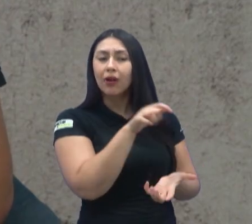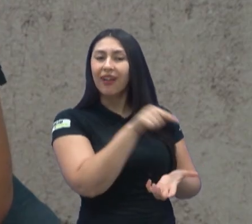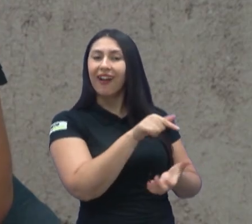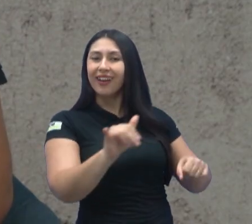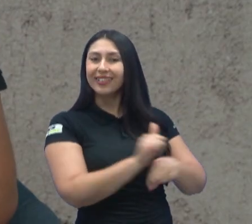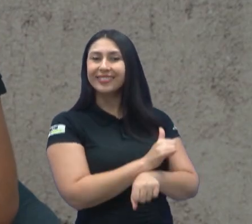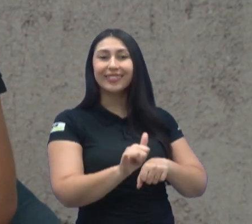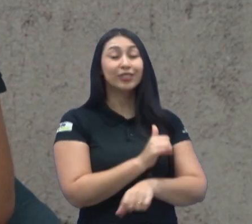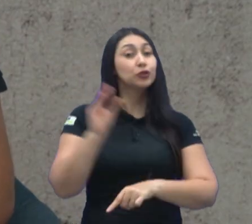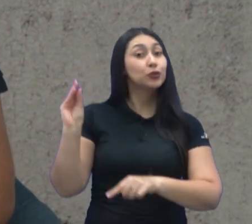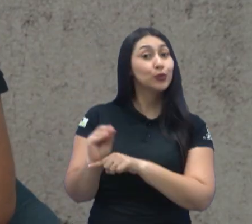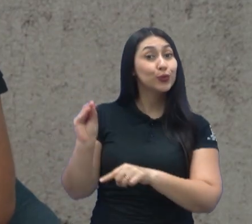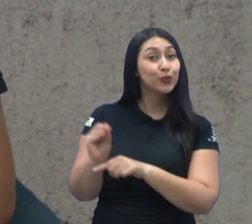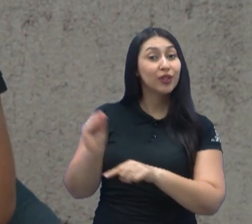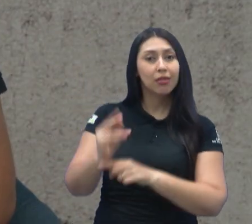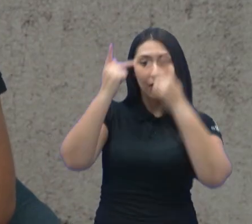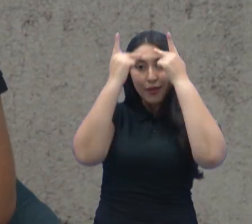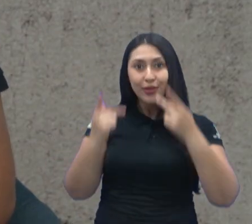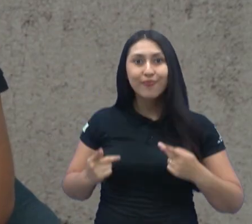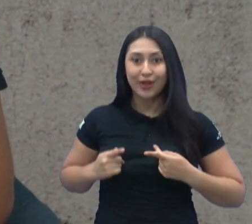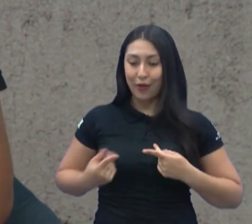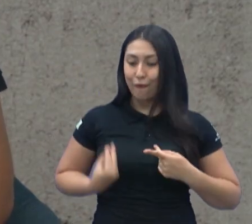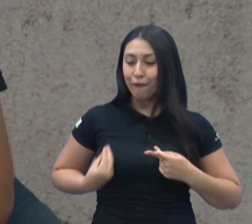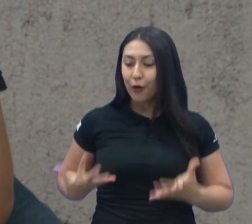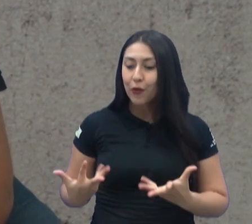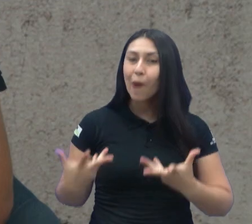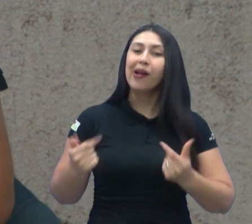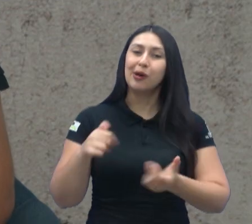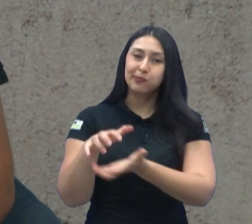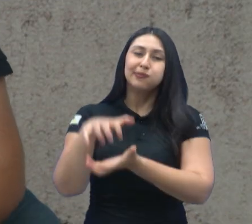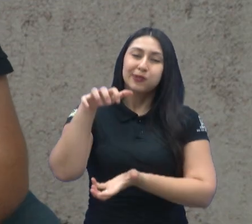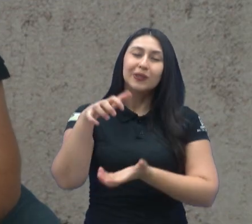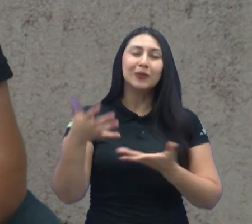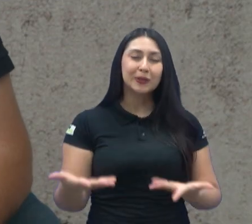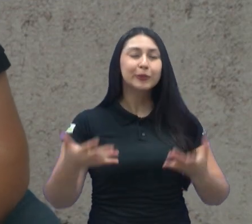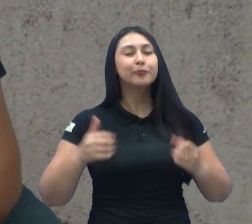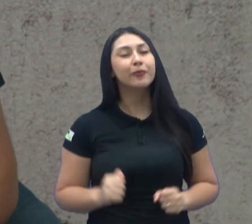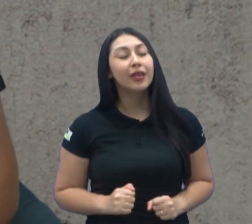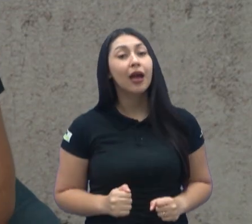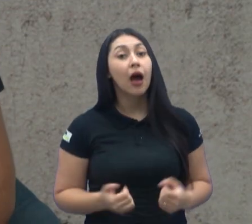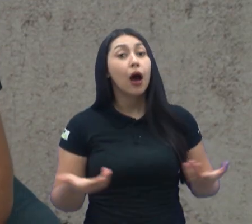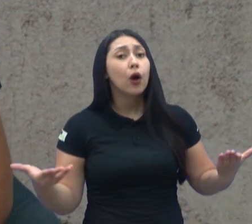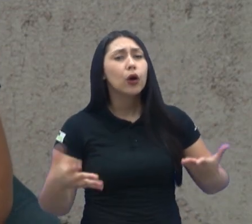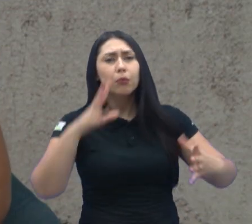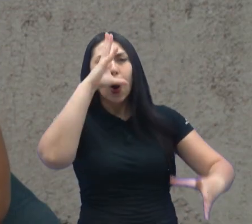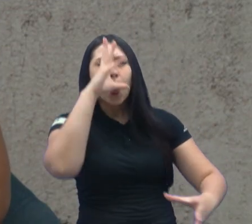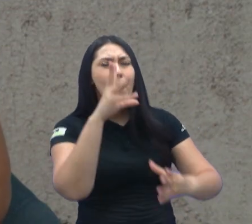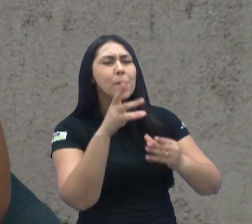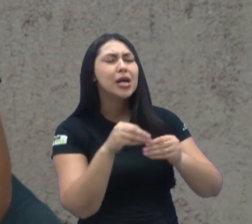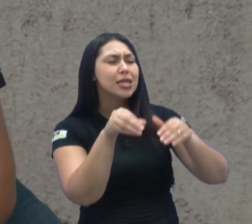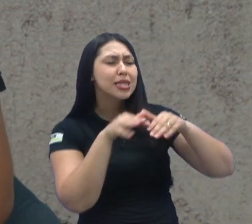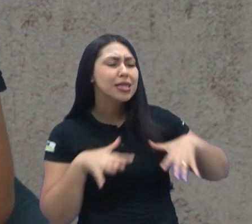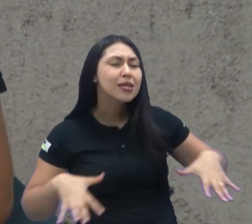cuidado, autonomia, qualidade de vida aos nossos idosos, né? E para a gente entender melhor esse universo